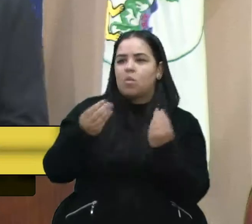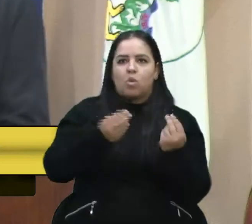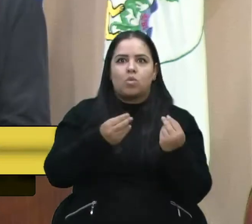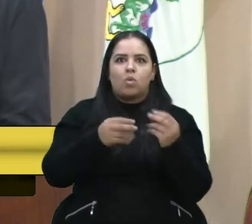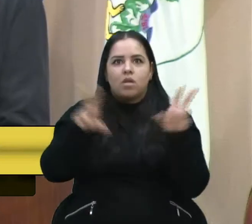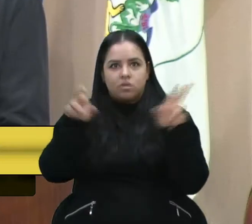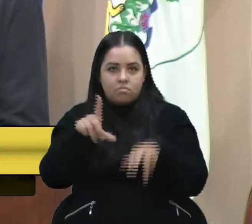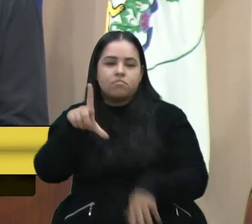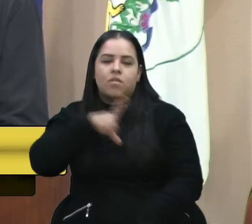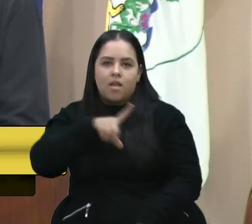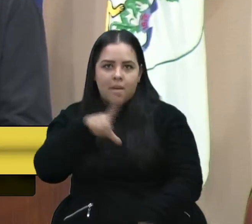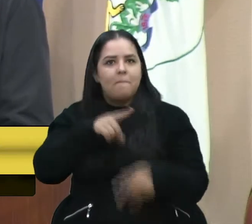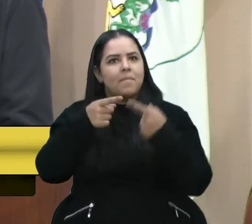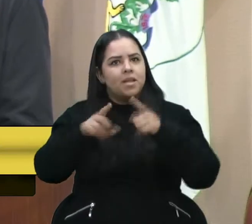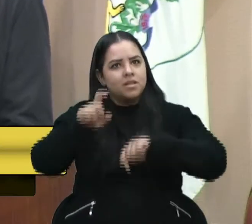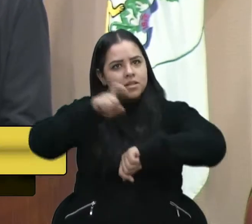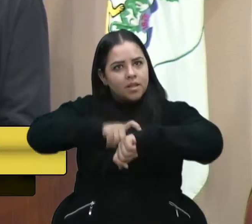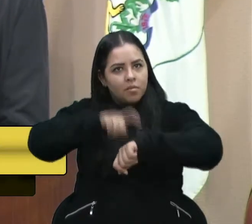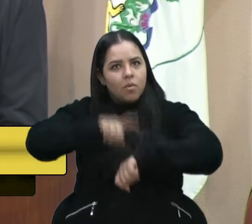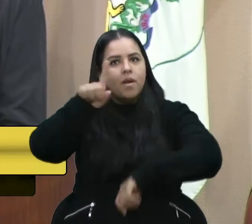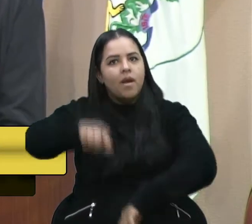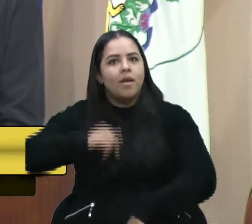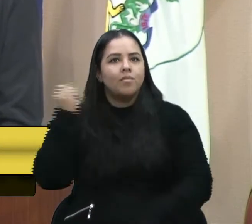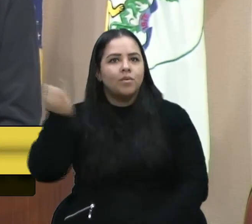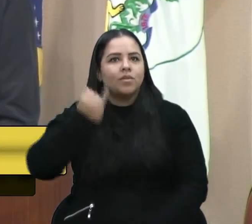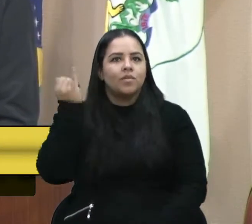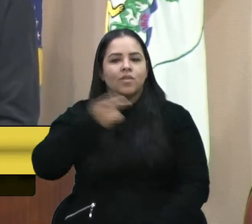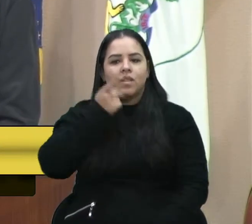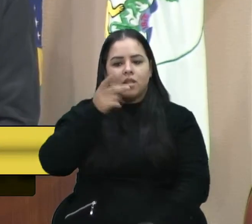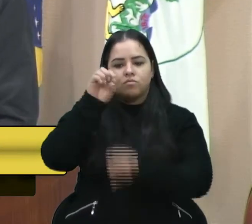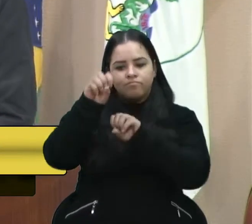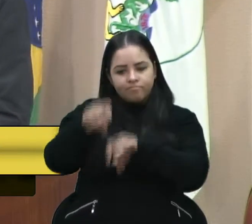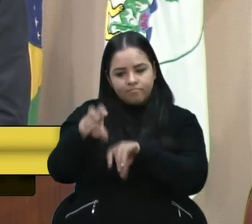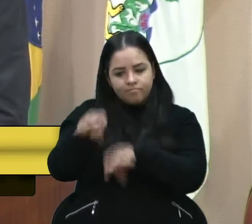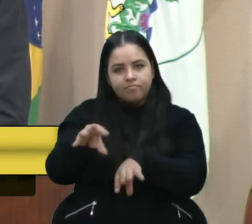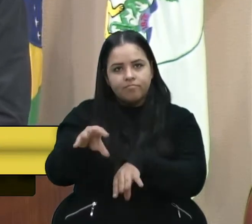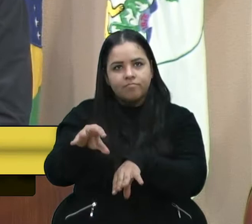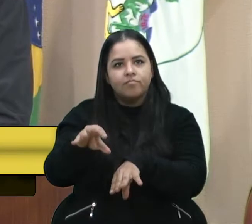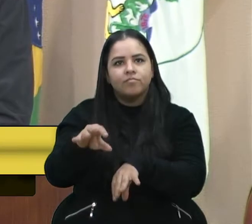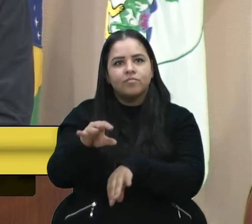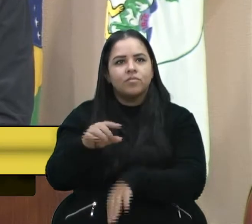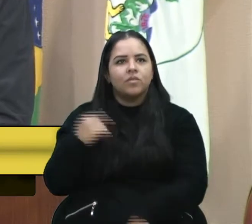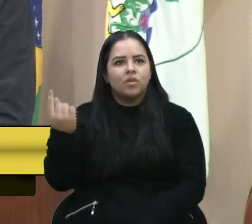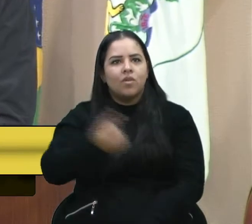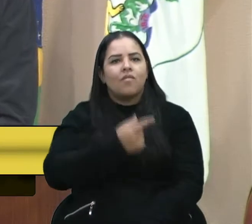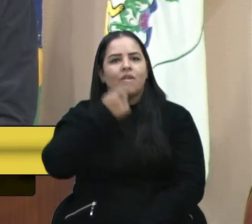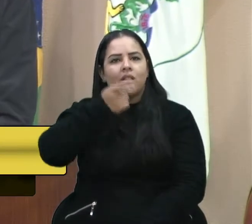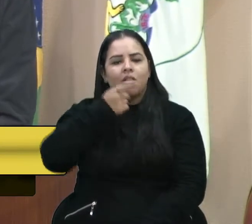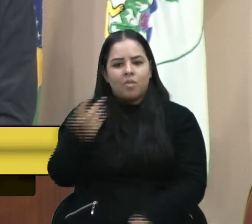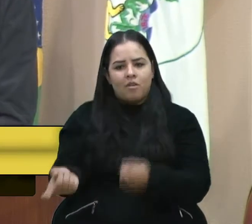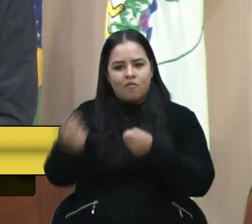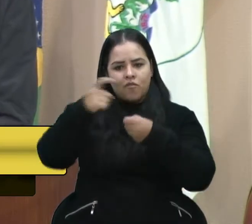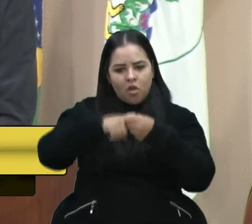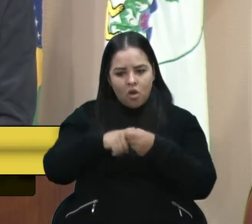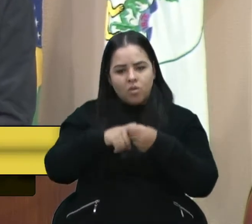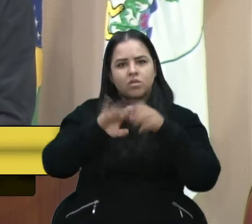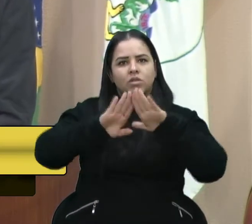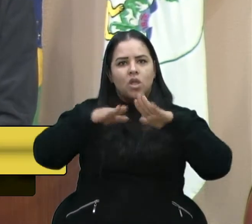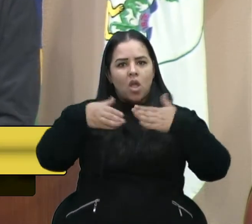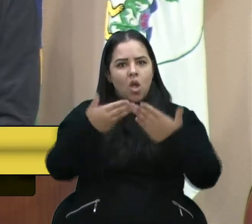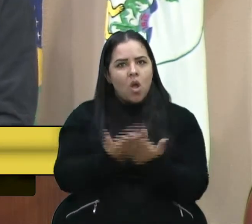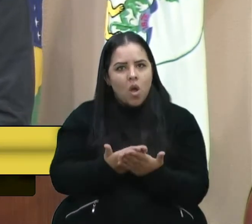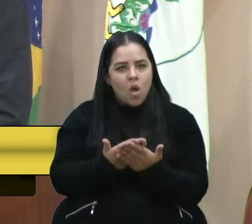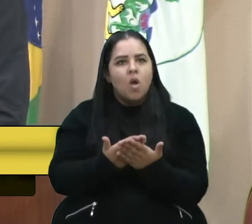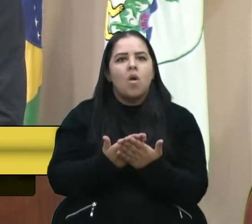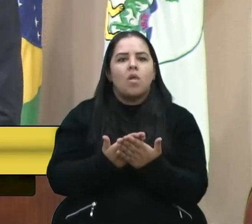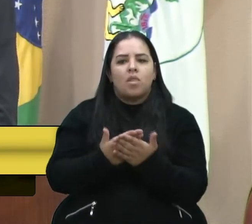Acho que nesse momento é importante a gente falar sobre educação, né? A gente vem falando bastante sobre a volta da educação, a gente fala bastante